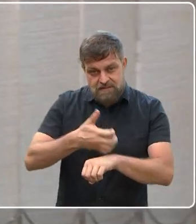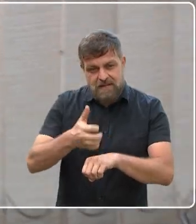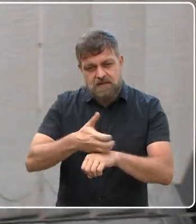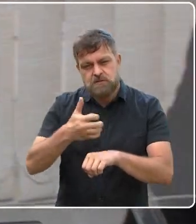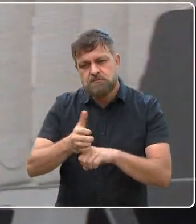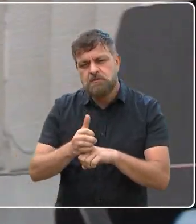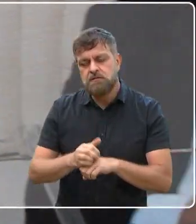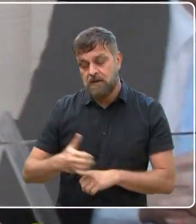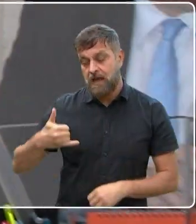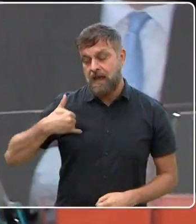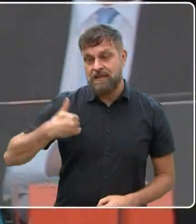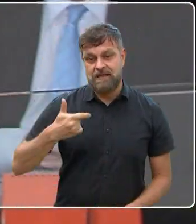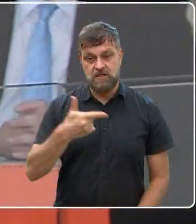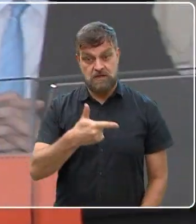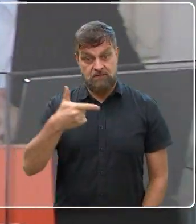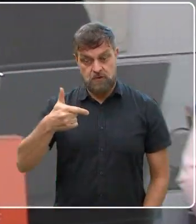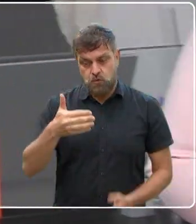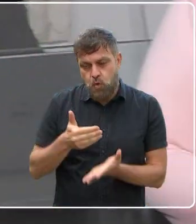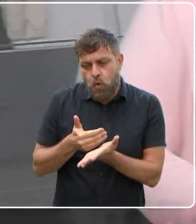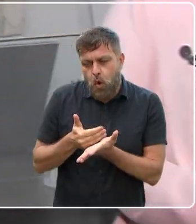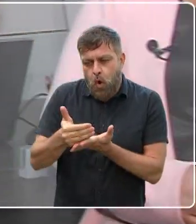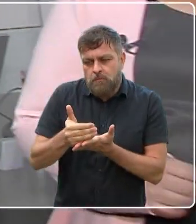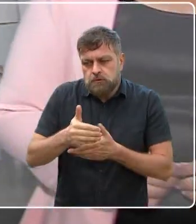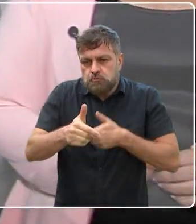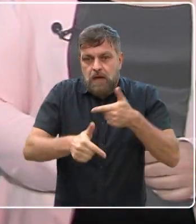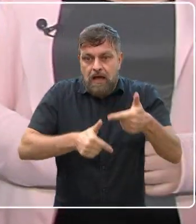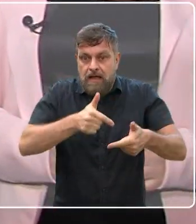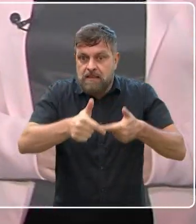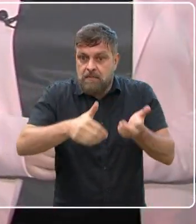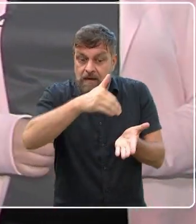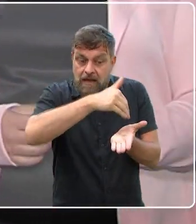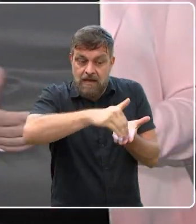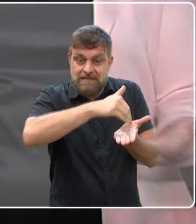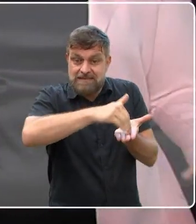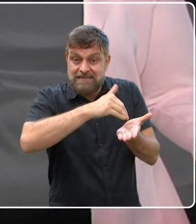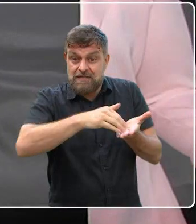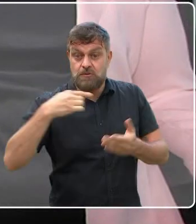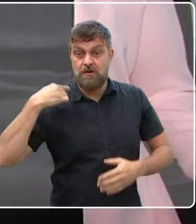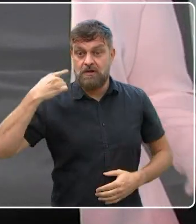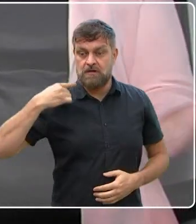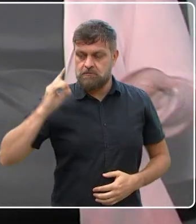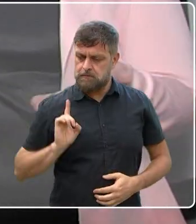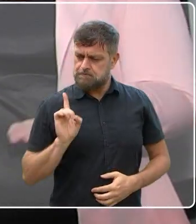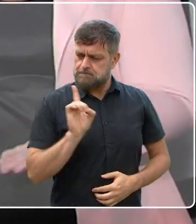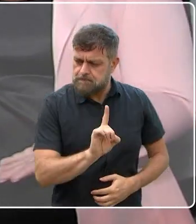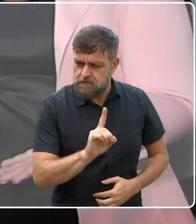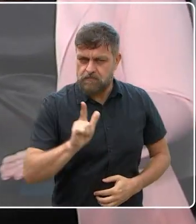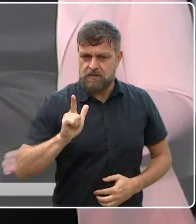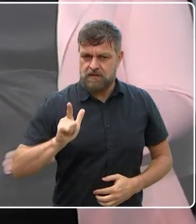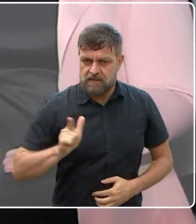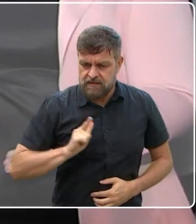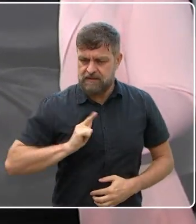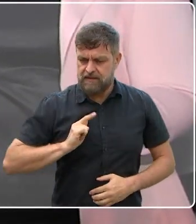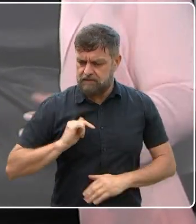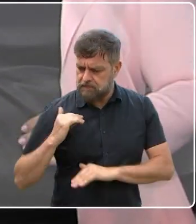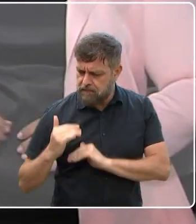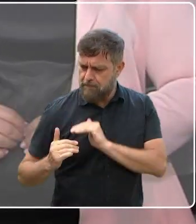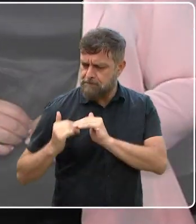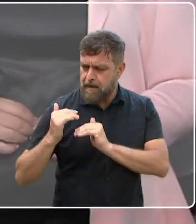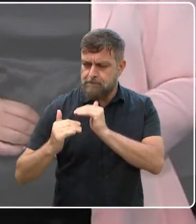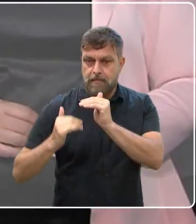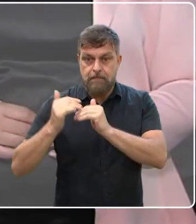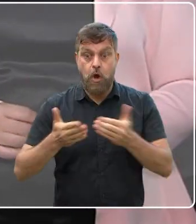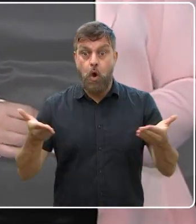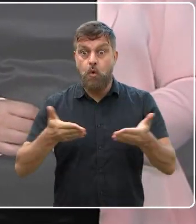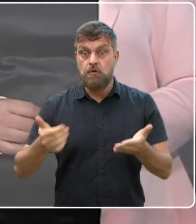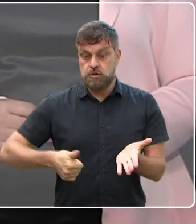Um estagiário que aos 22 anos começou a trabalhar em um escritório de advocacia, passou por diversos cargos